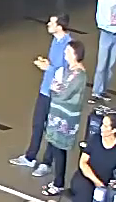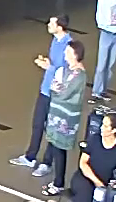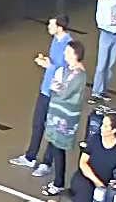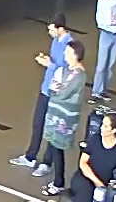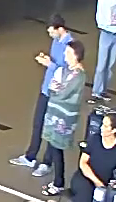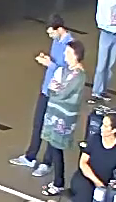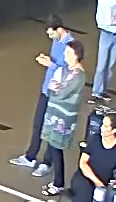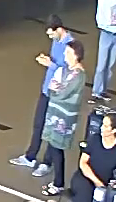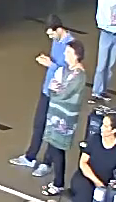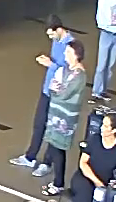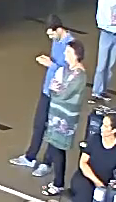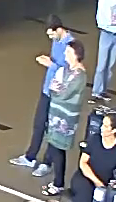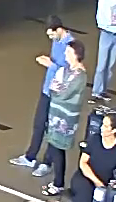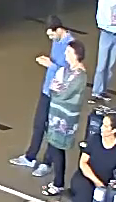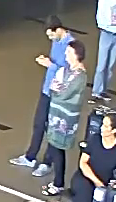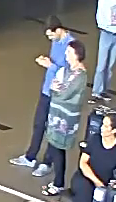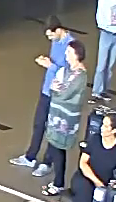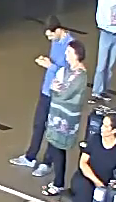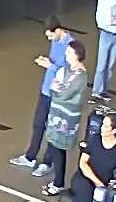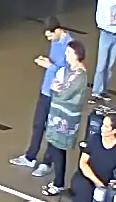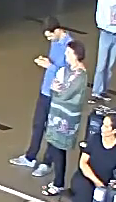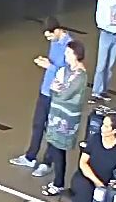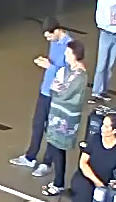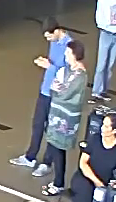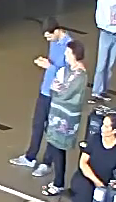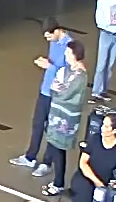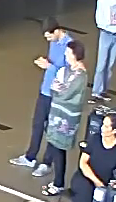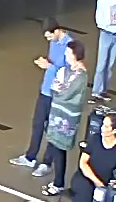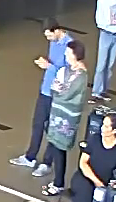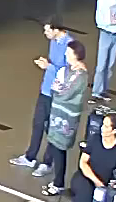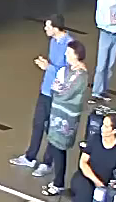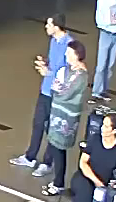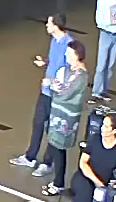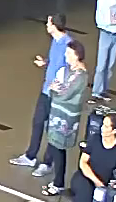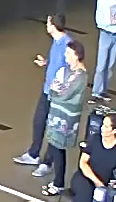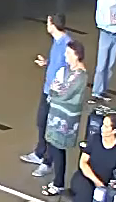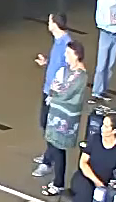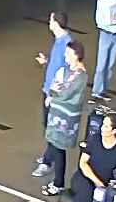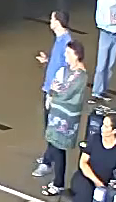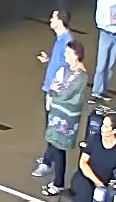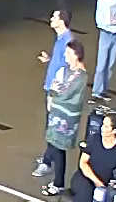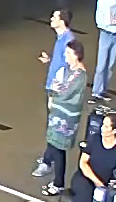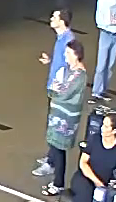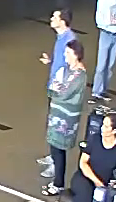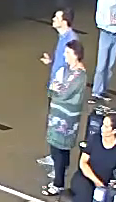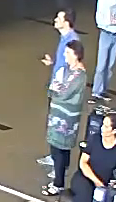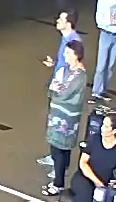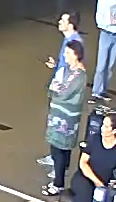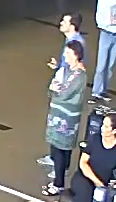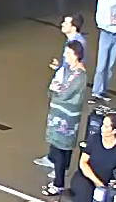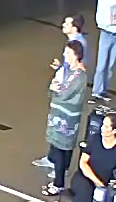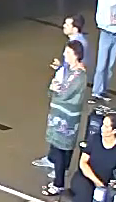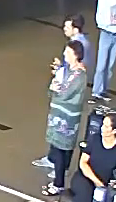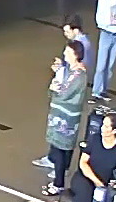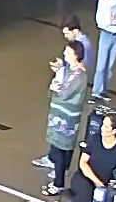ônibus eu acho que já tá bom del esse mostra como é o